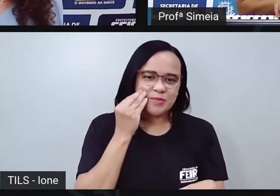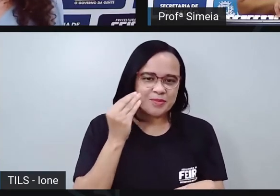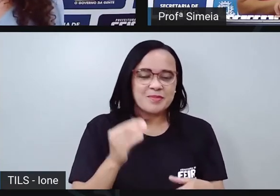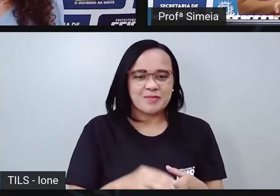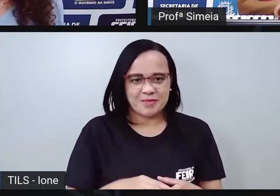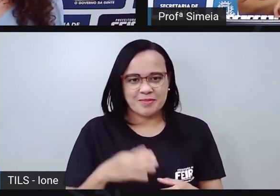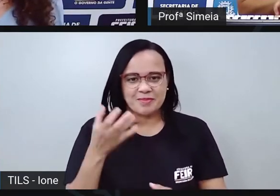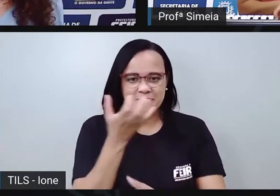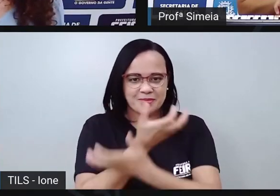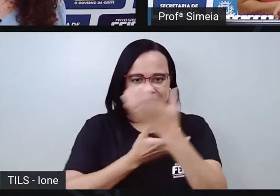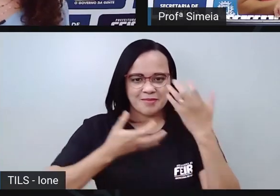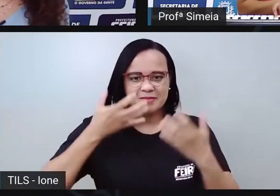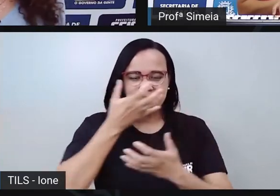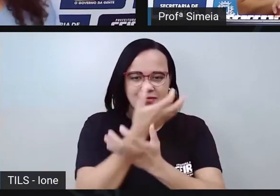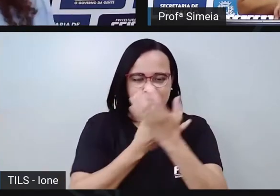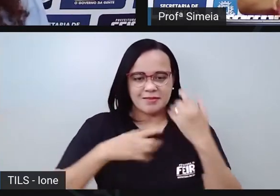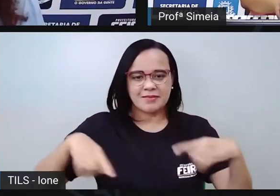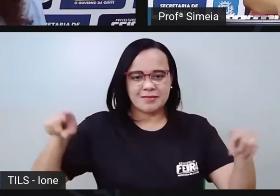e